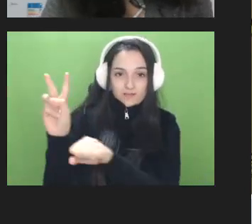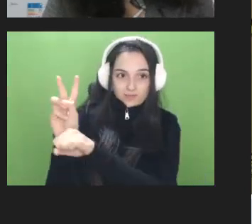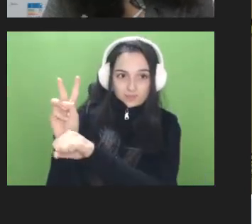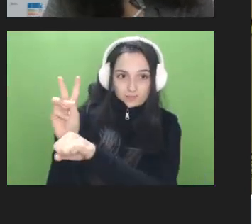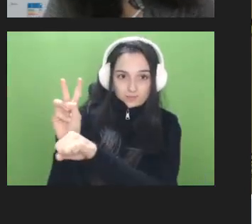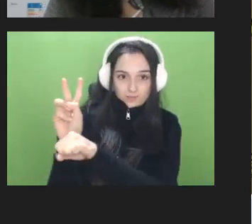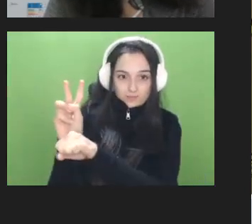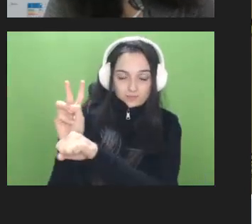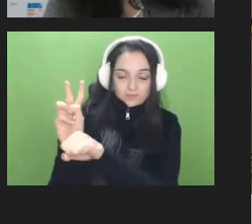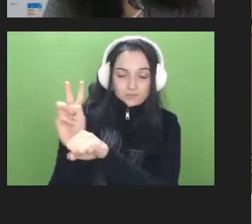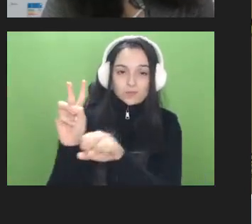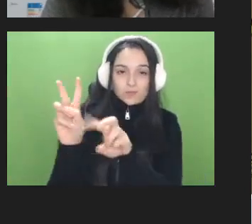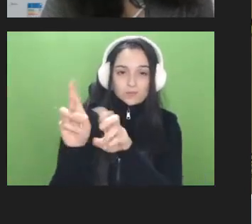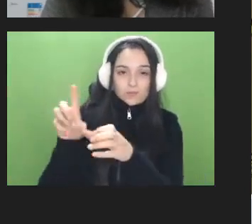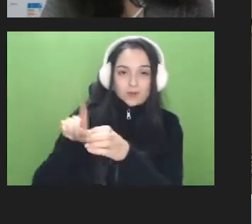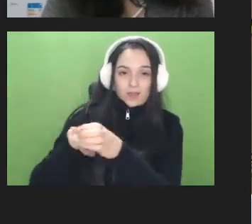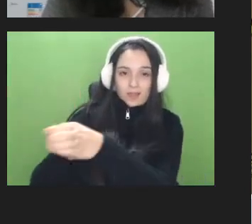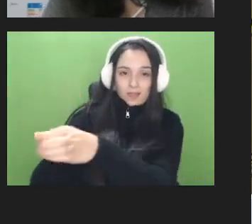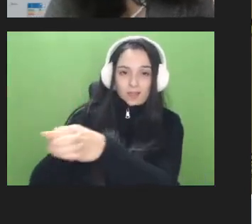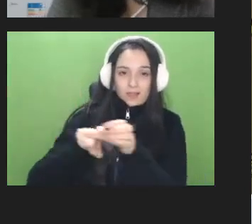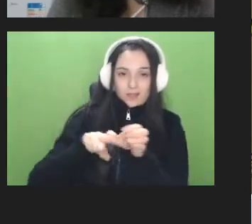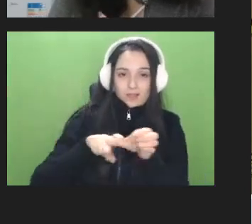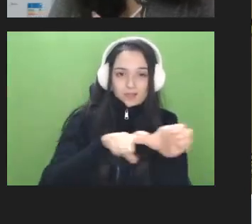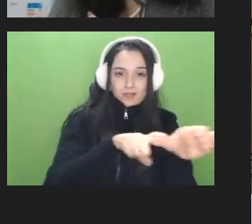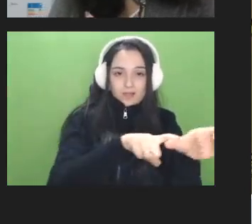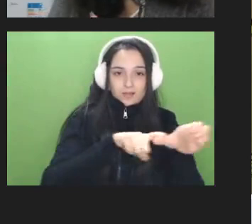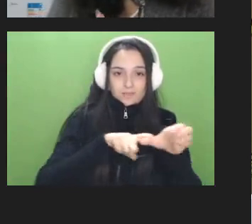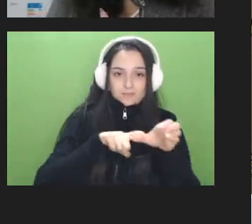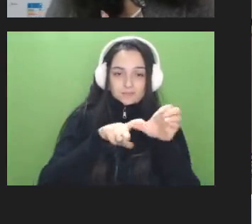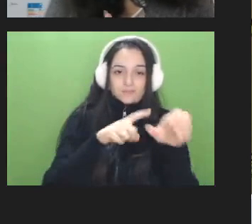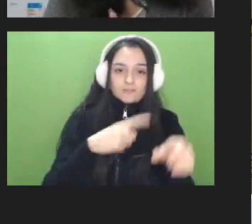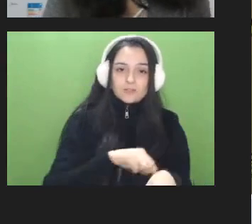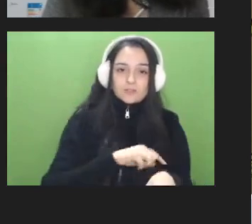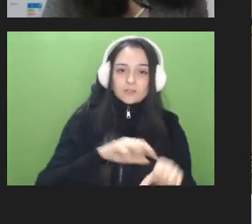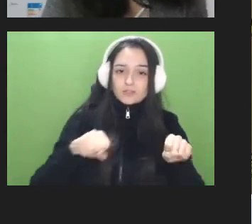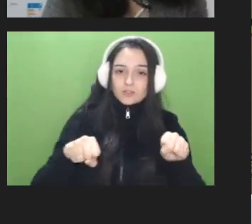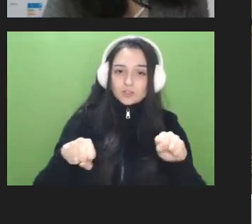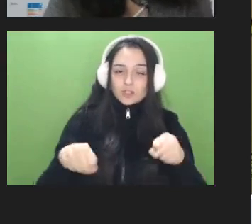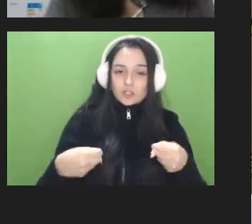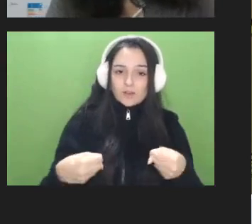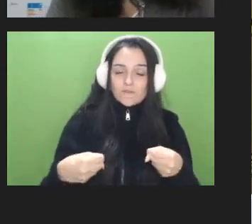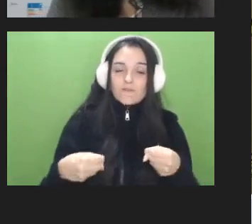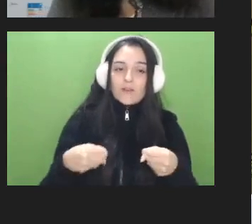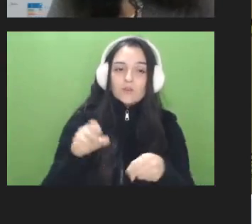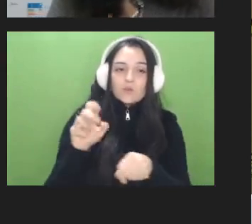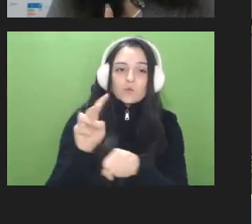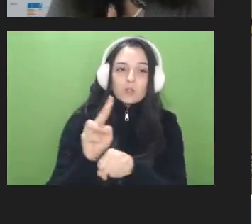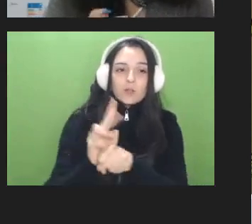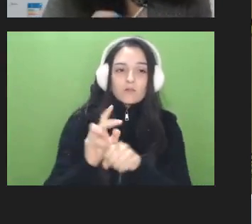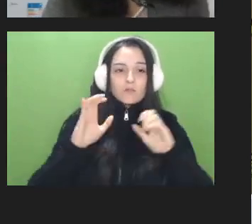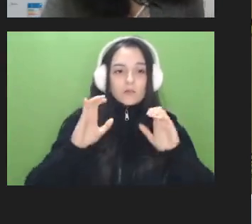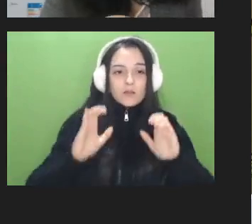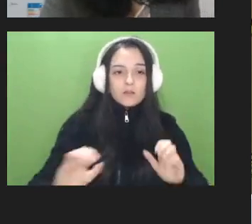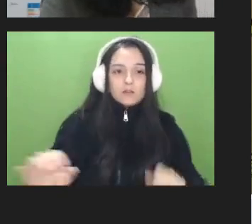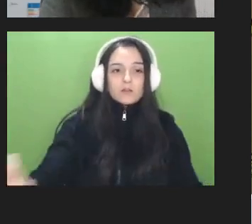da interdependência e defende o cuidado como uma prática ética e política, isso também implica pensar um pouco o